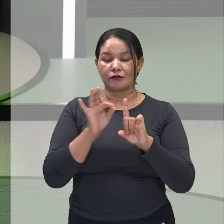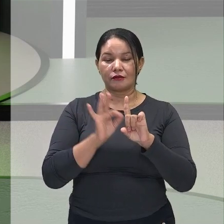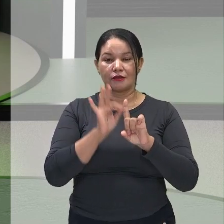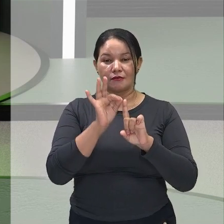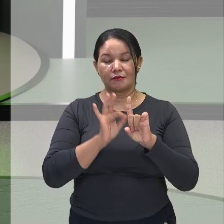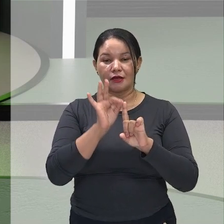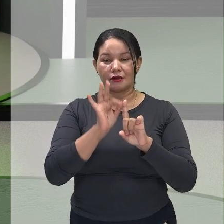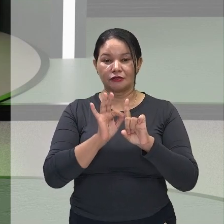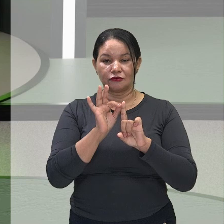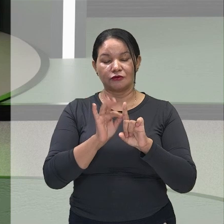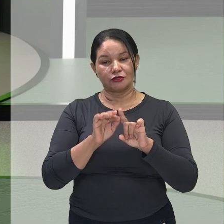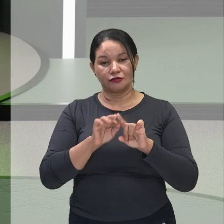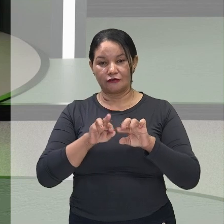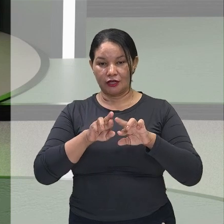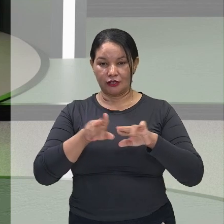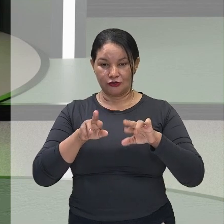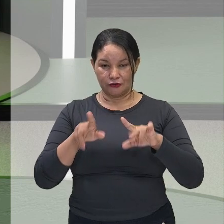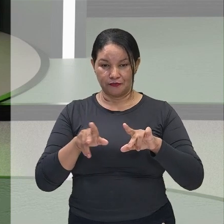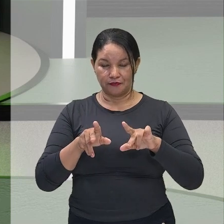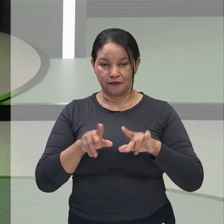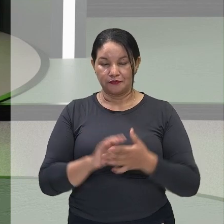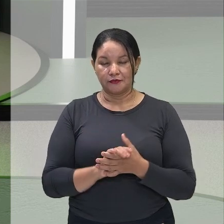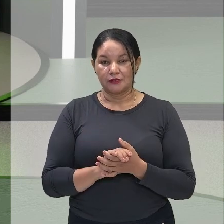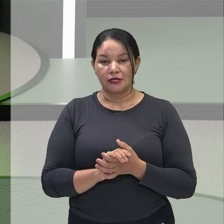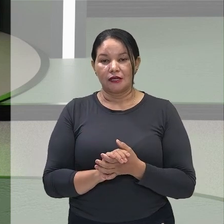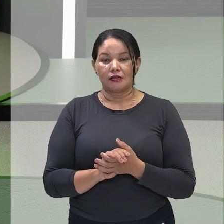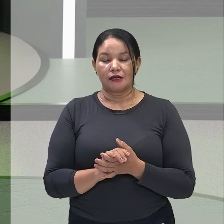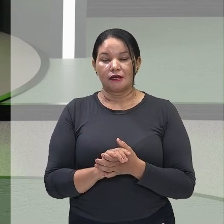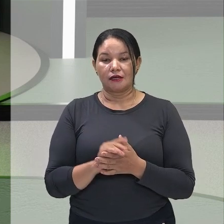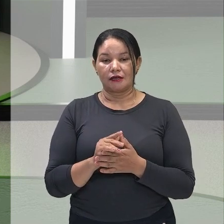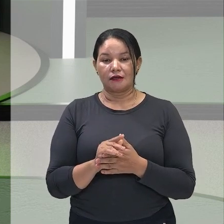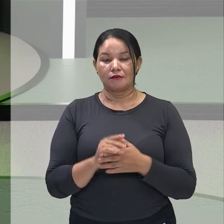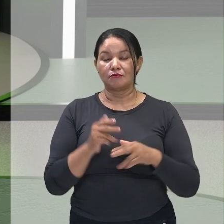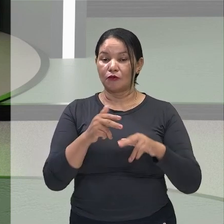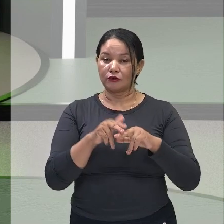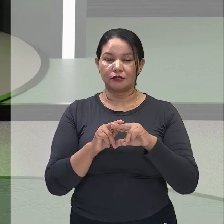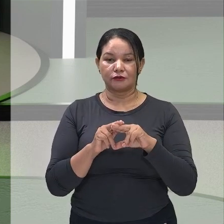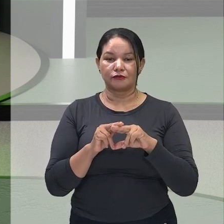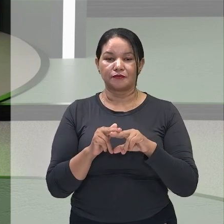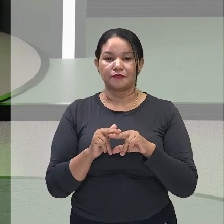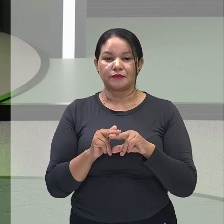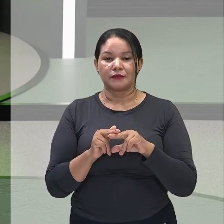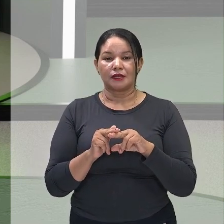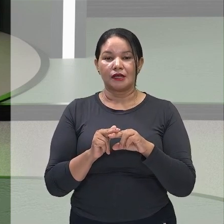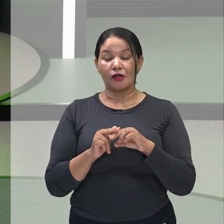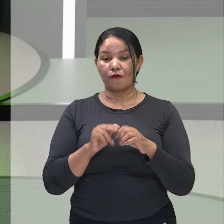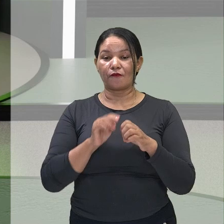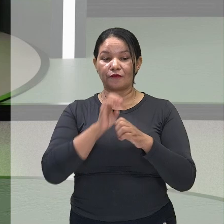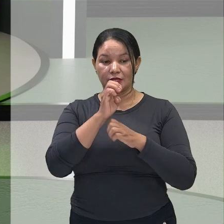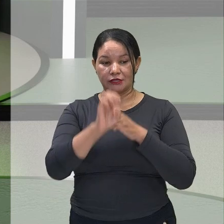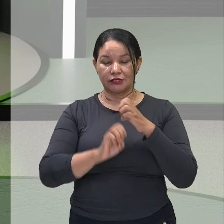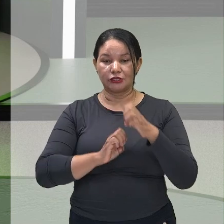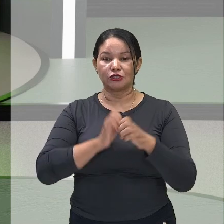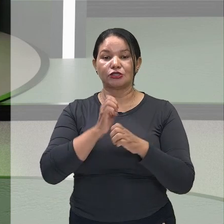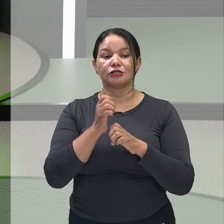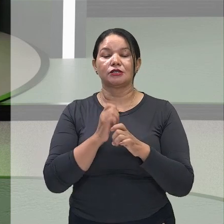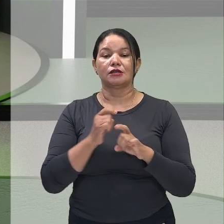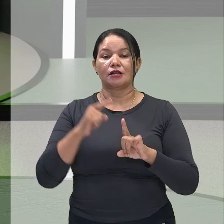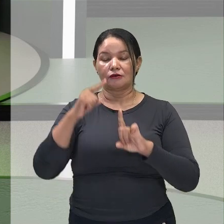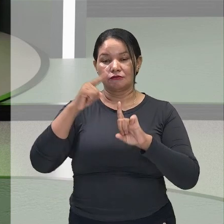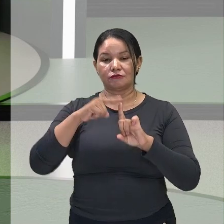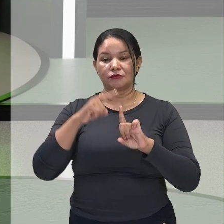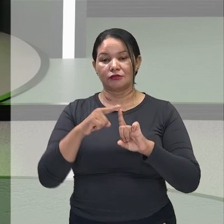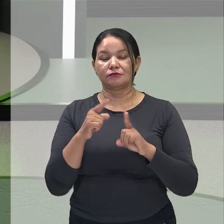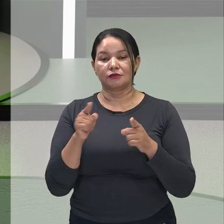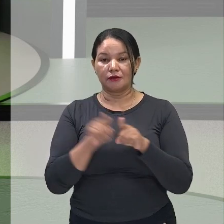temperatura diferentes, sendo, portanto, uma forma de energia. Então, vamos guardar aqui